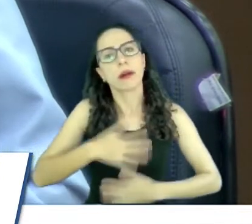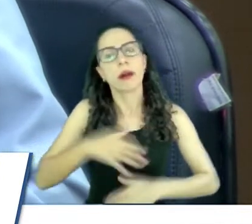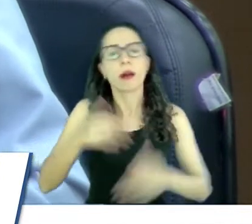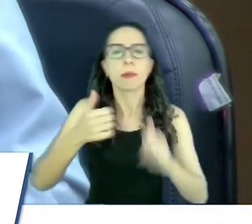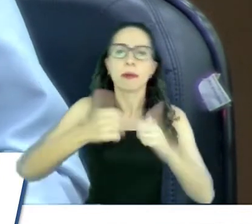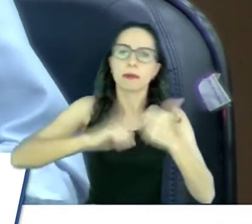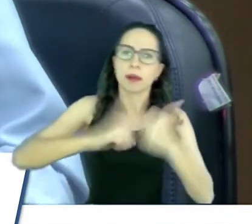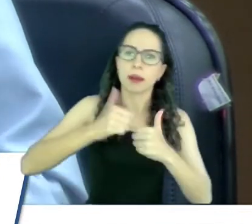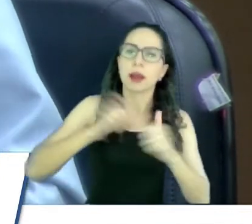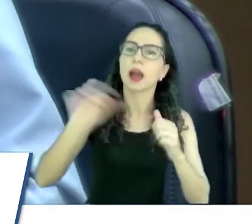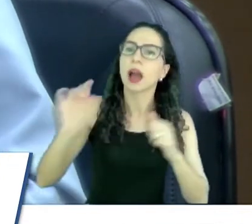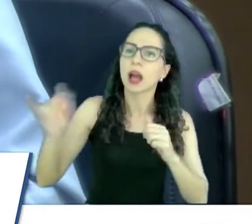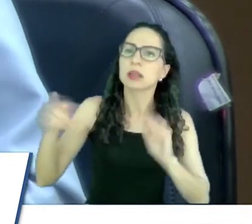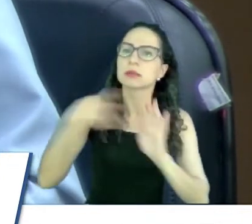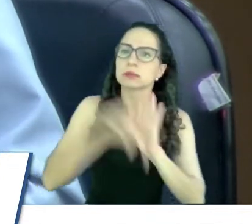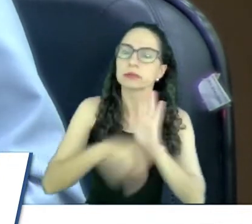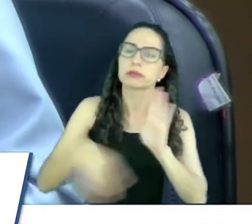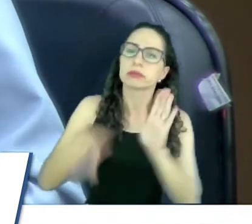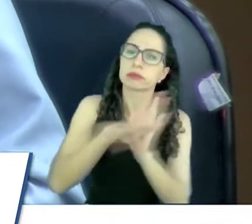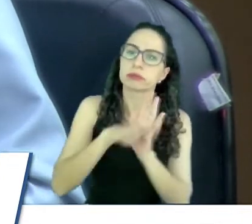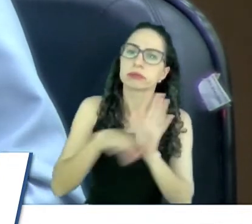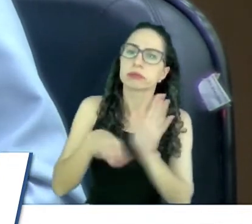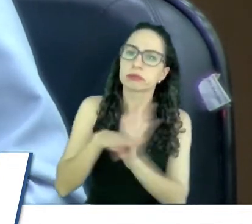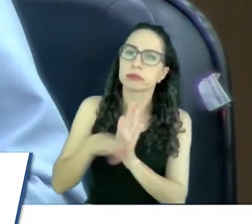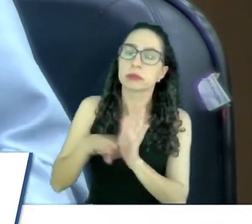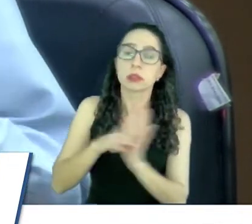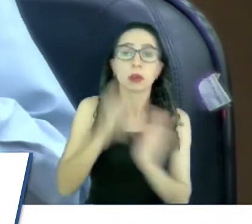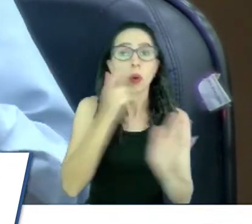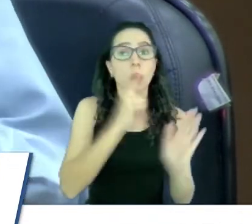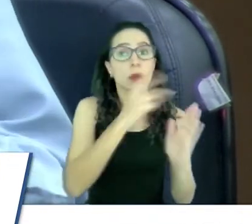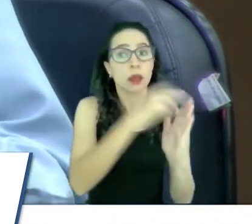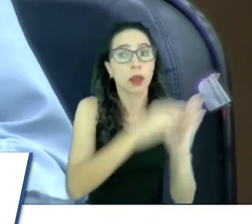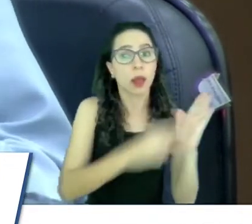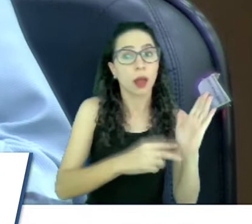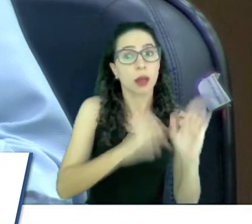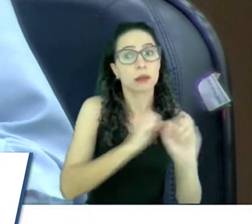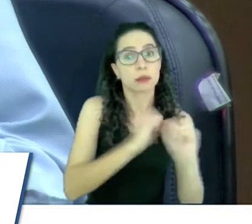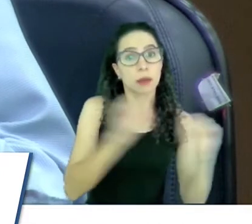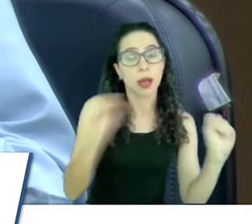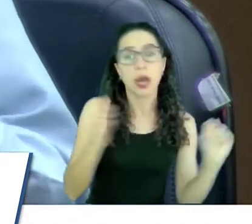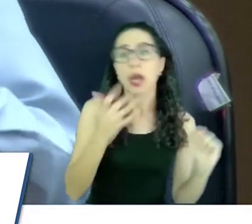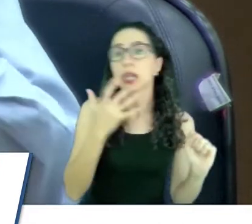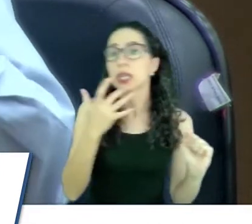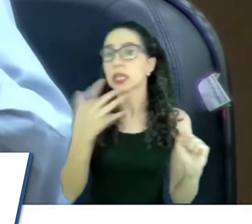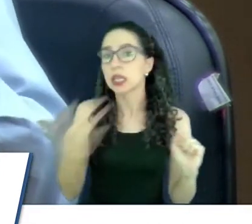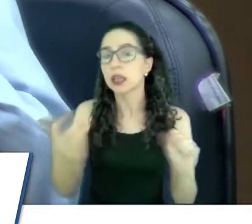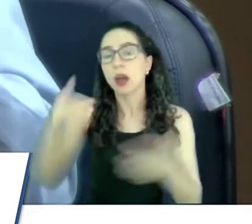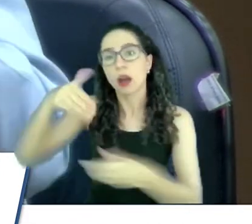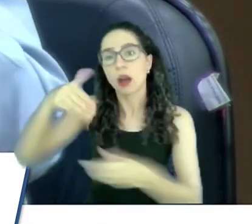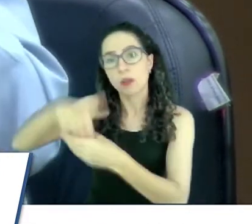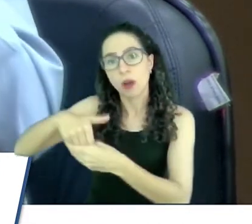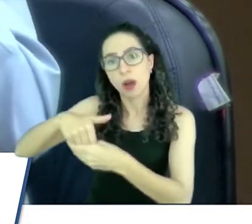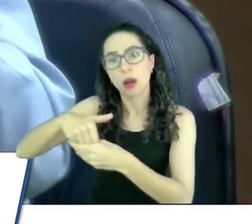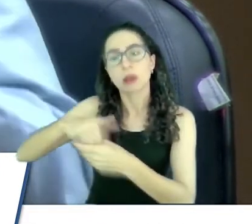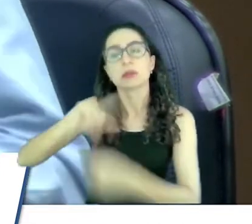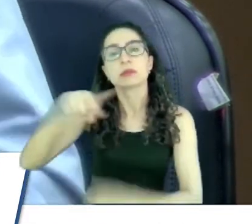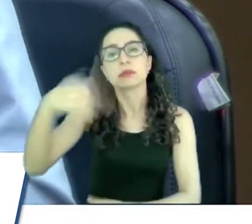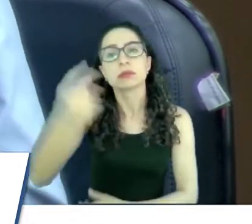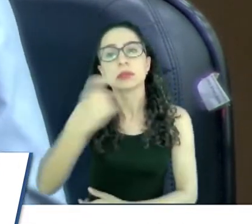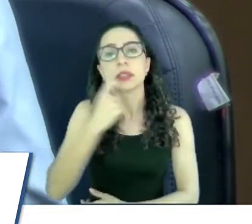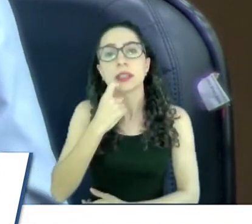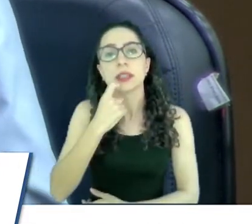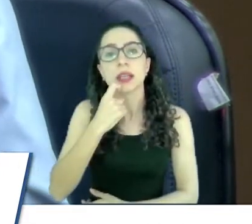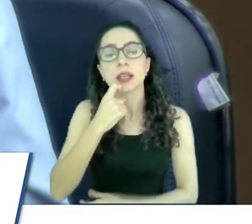chegar. Então vamos passar pela leitura no período da manhã, à tarde a gente tem a votação e na sexta-feira a